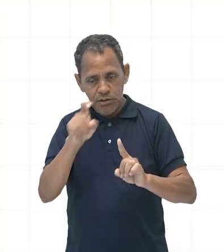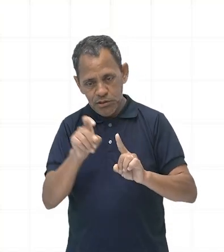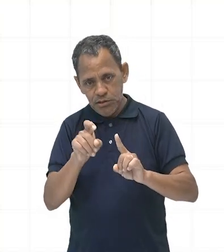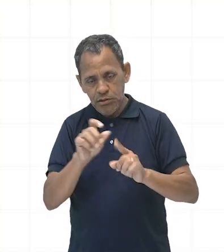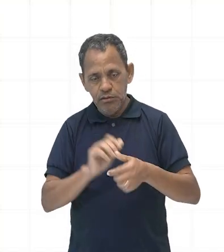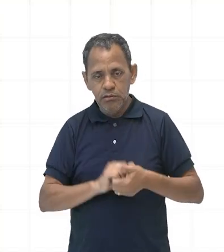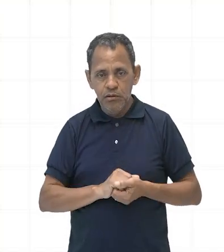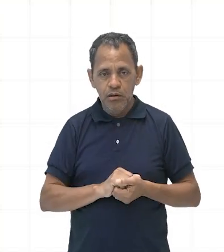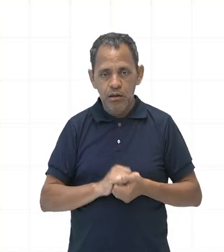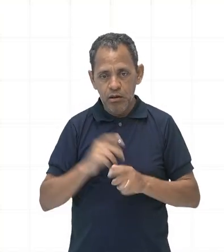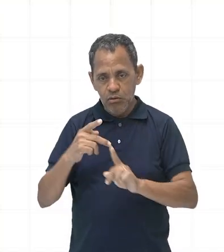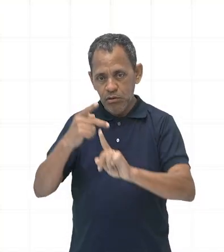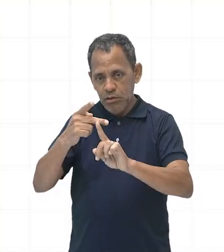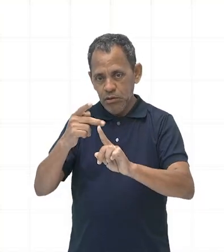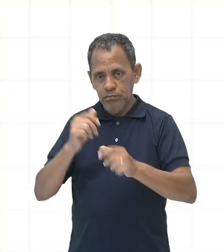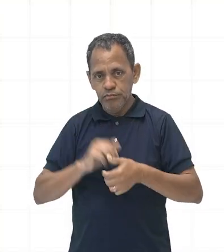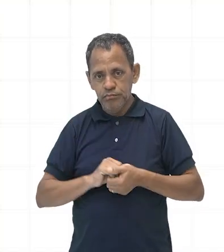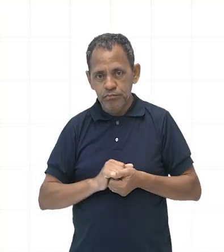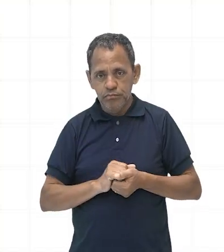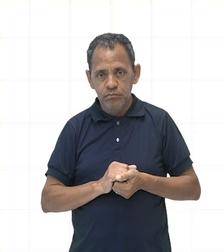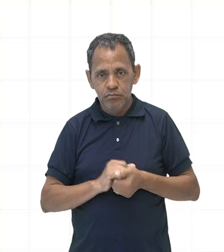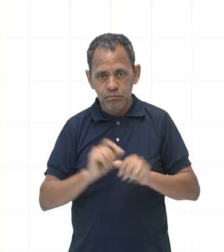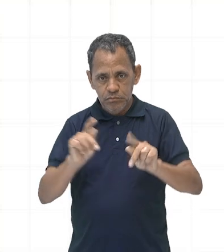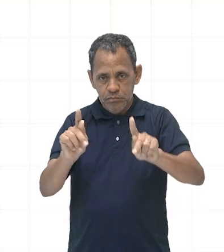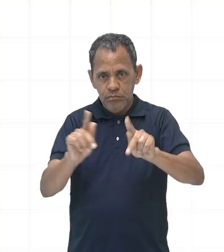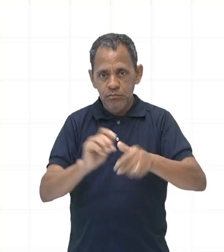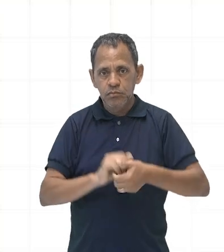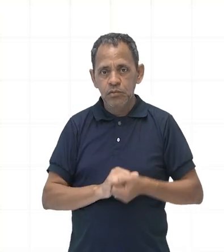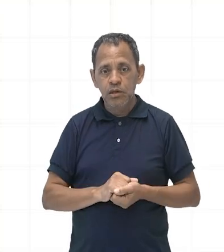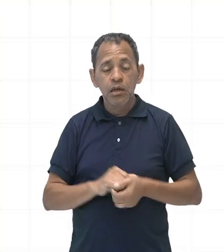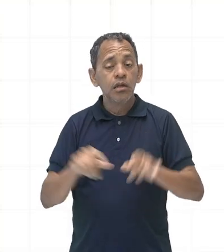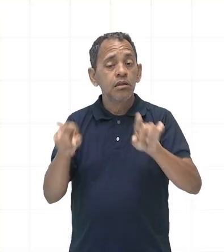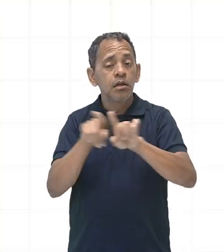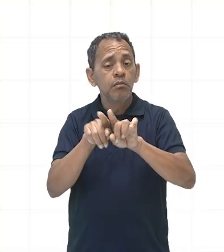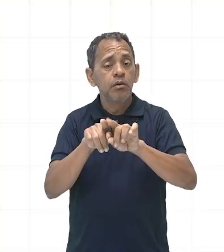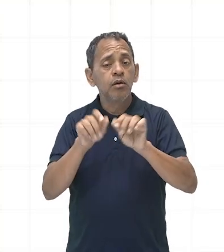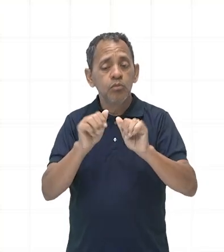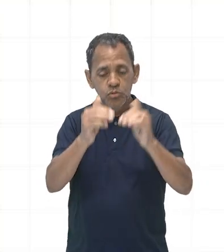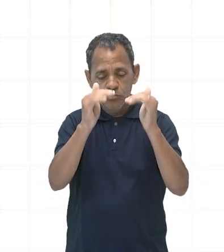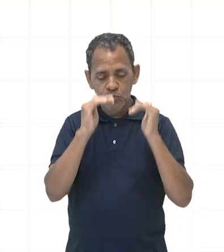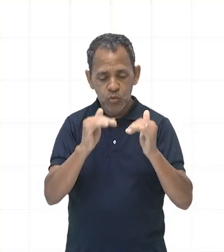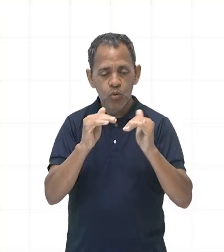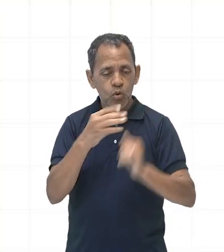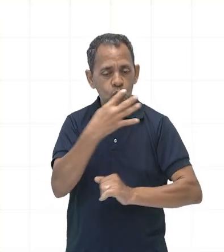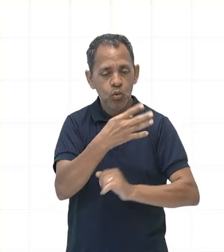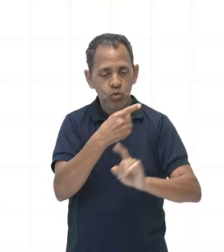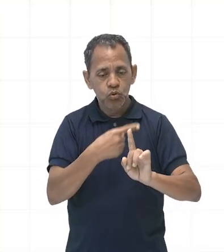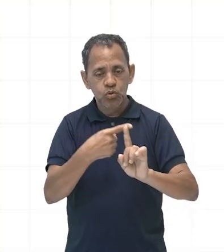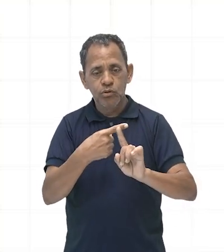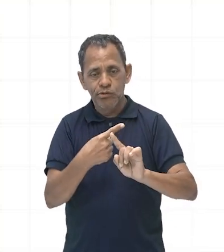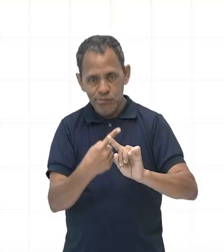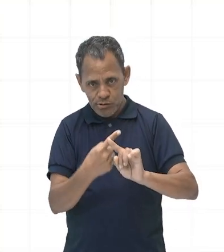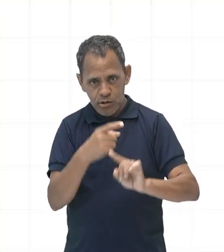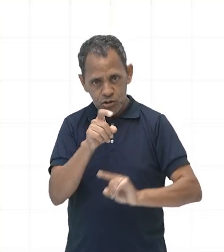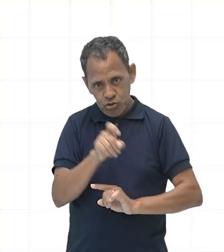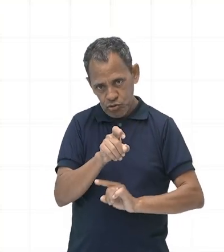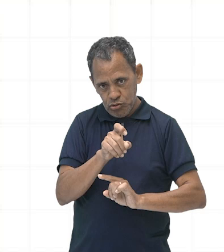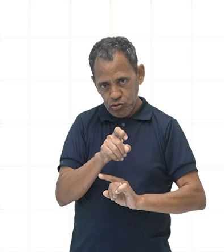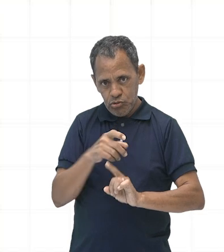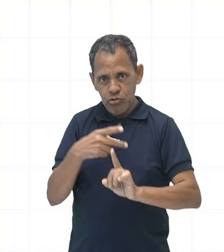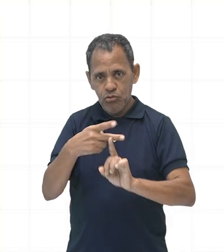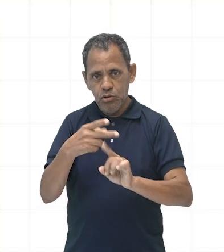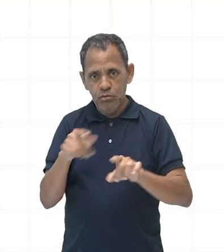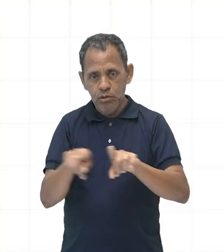x ao quadrado. Beleza? Da mesma forma, eu vou trabalhar aqui, ó, 4x ao quadrado. Nós sabemos